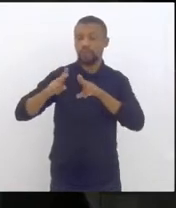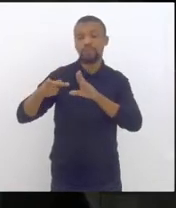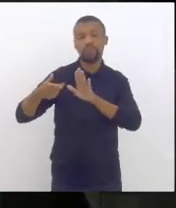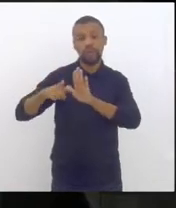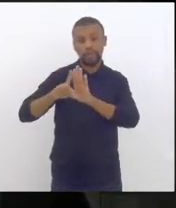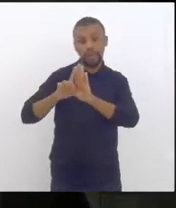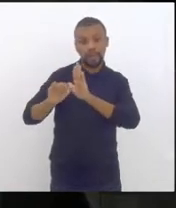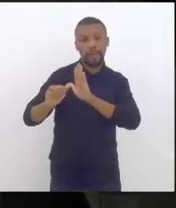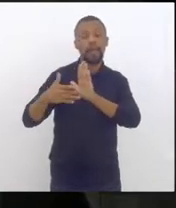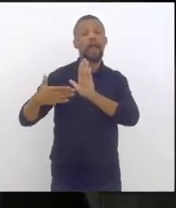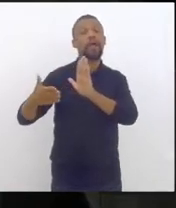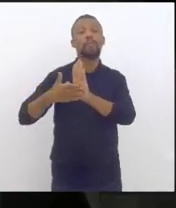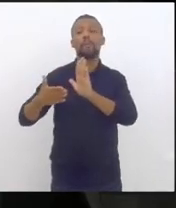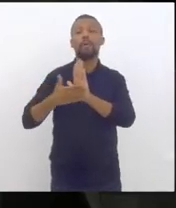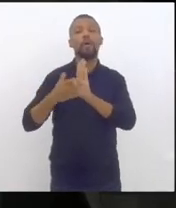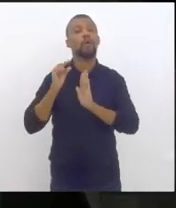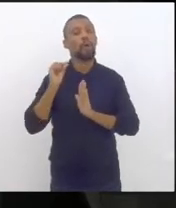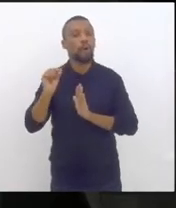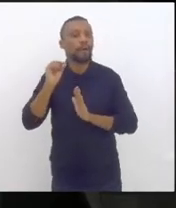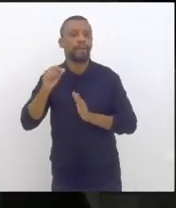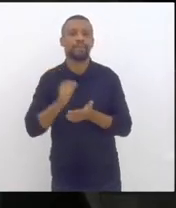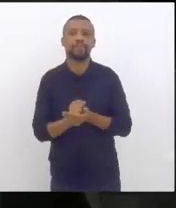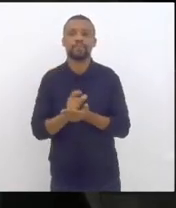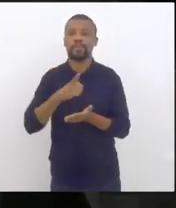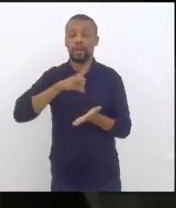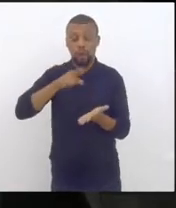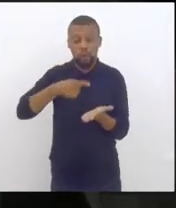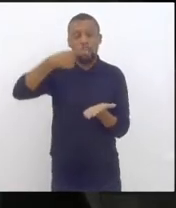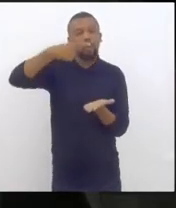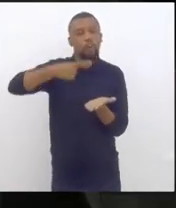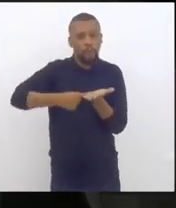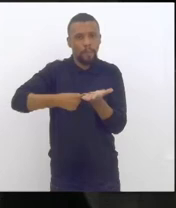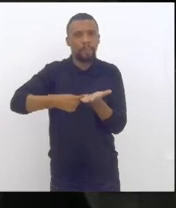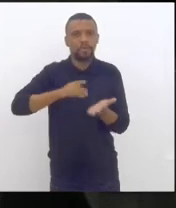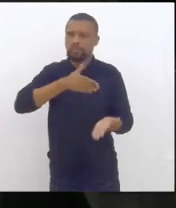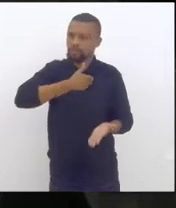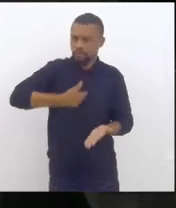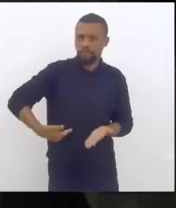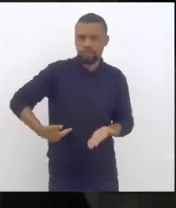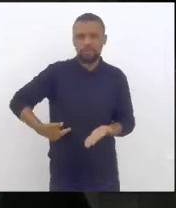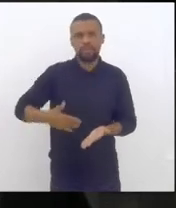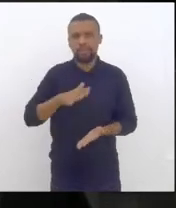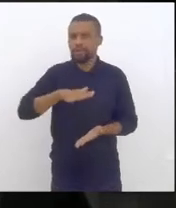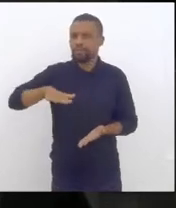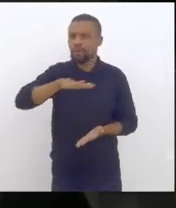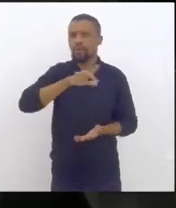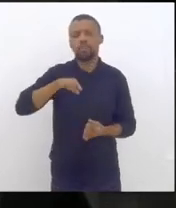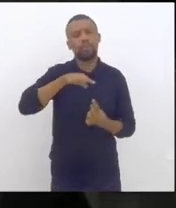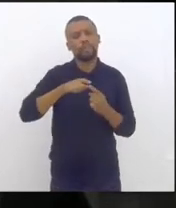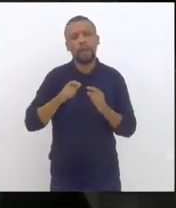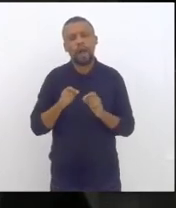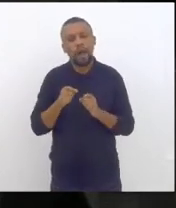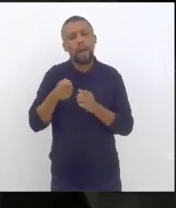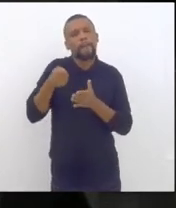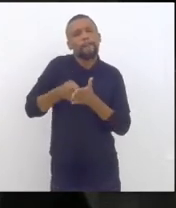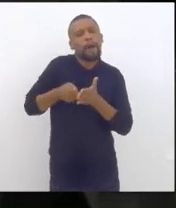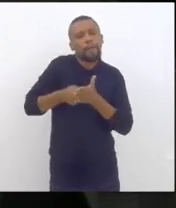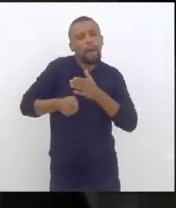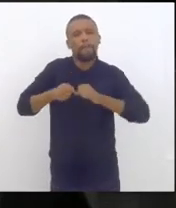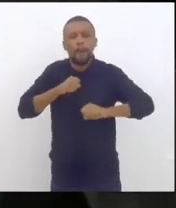a nossa lei propõe uma agenda de estado para enfrentar